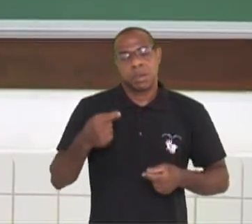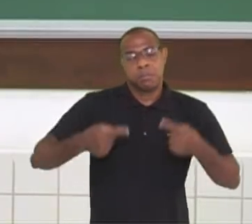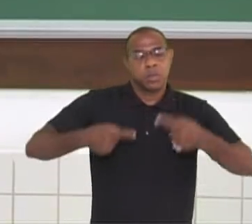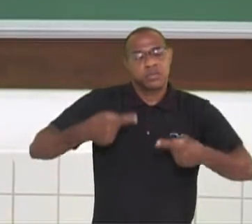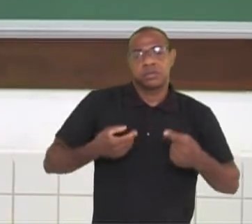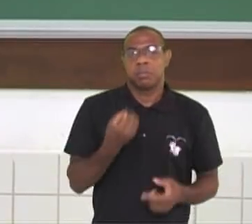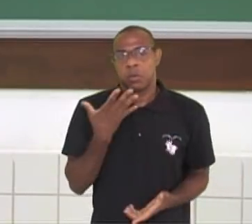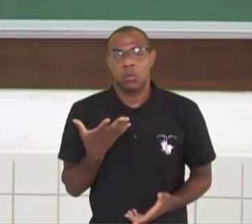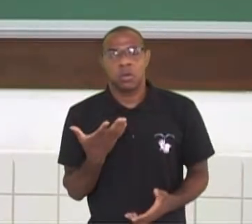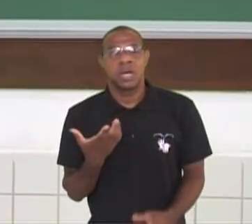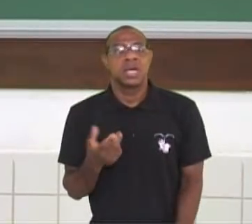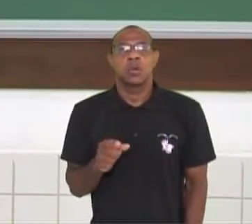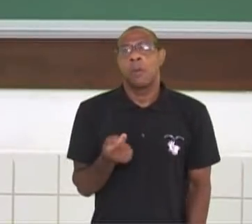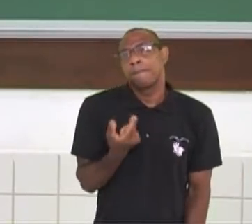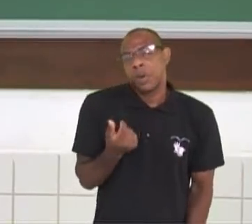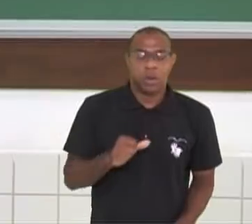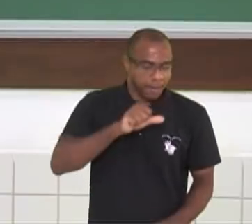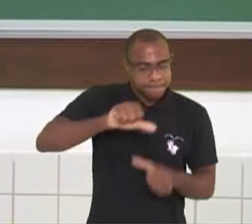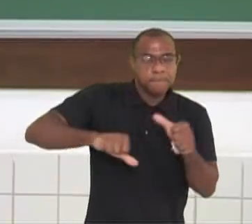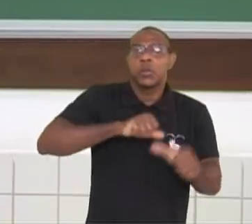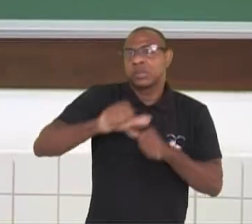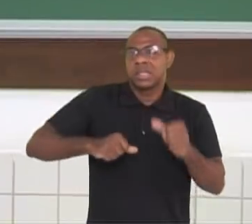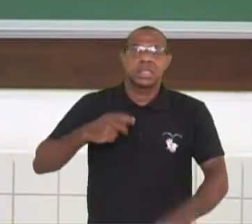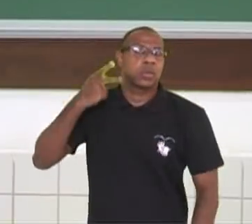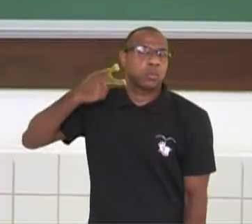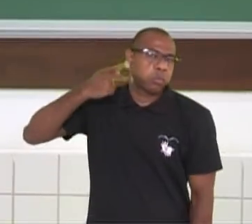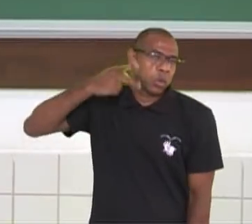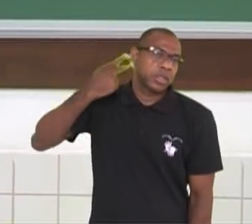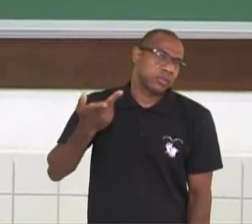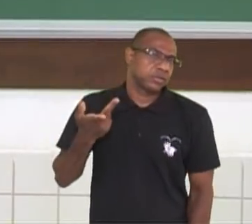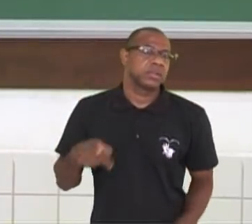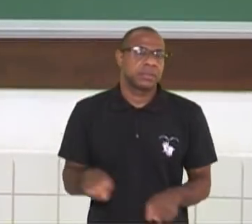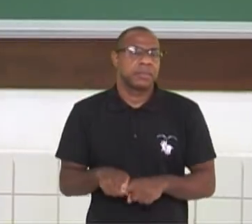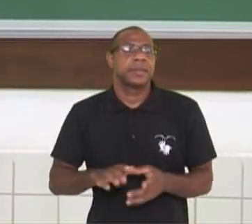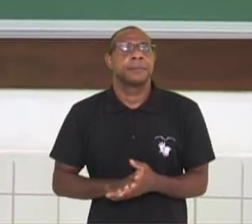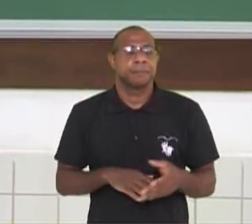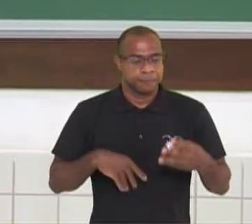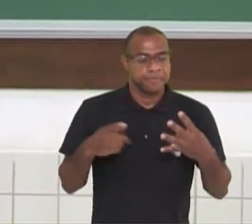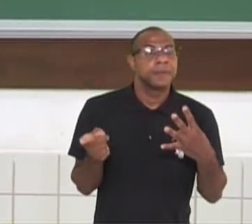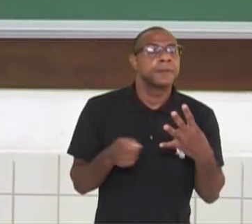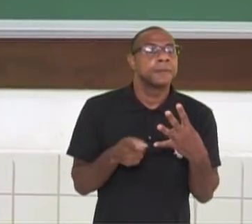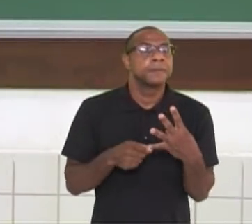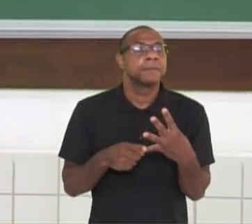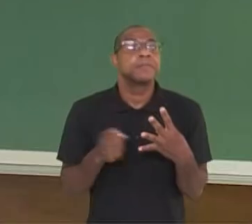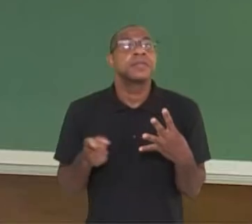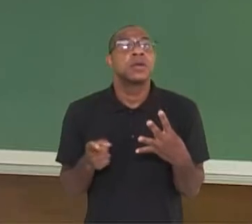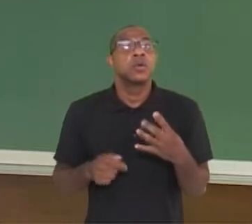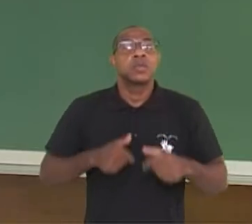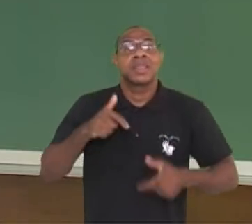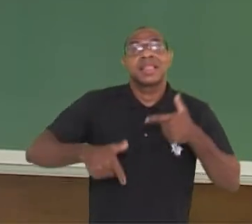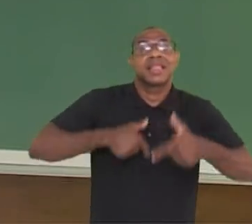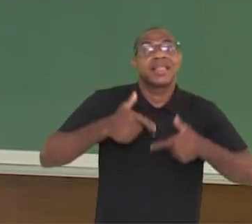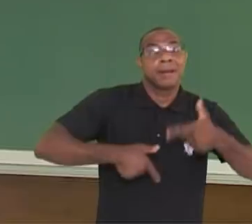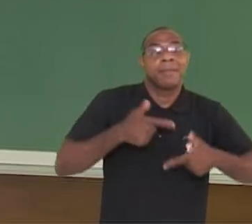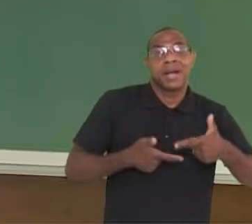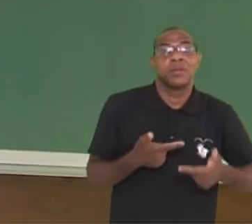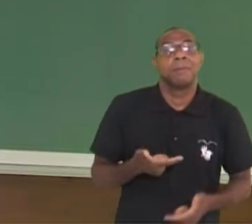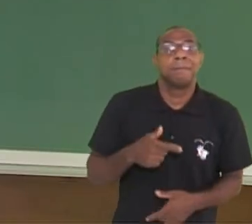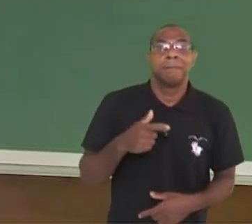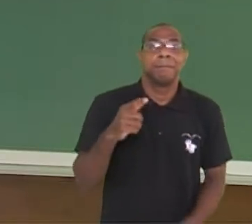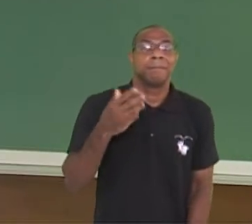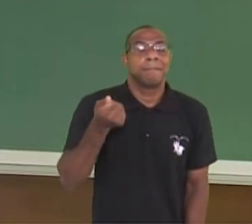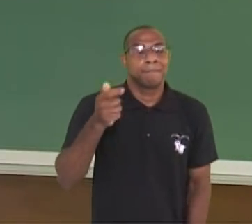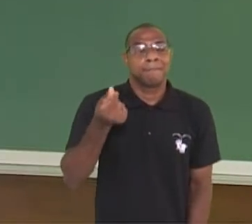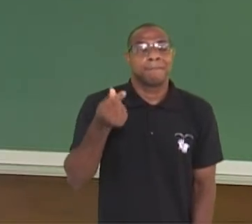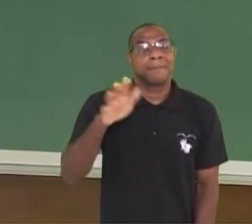com menos mudanças na política do governo. Outro fator. E ainda, mão de obra farta e barata por causa